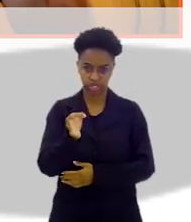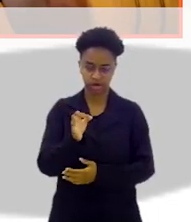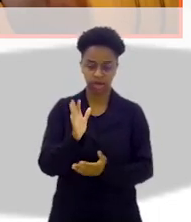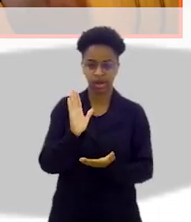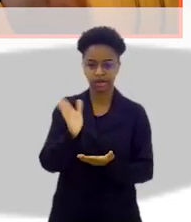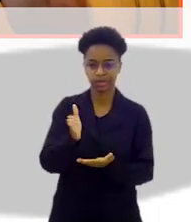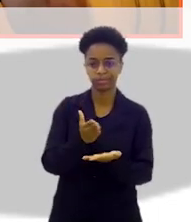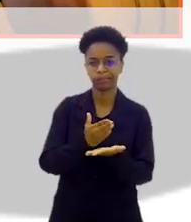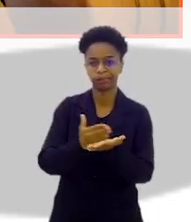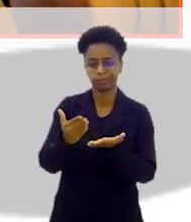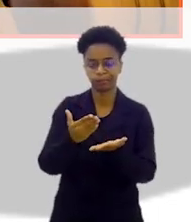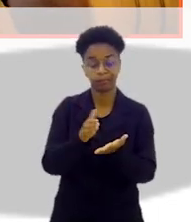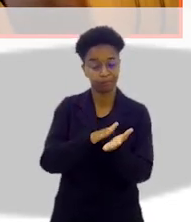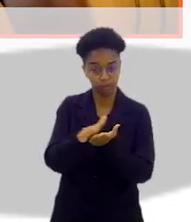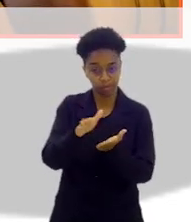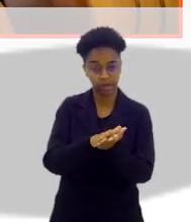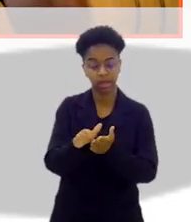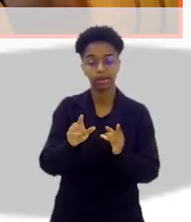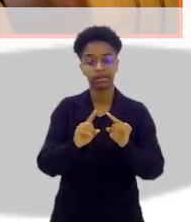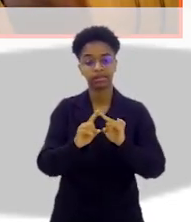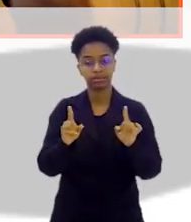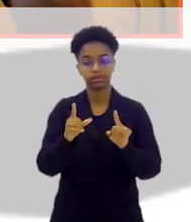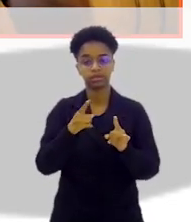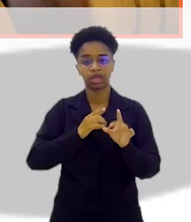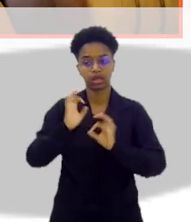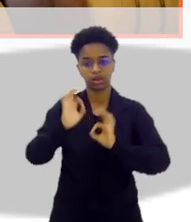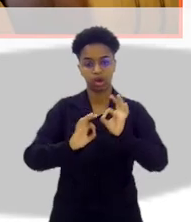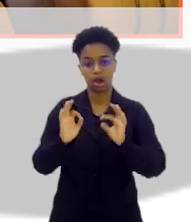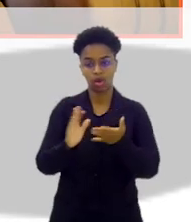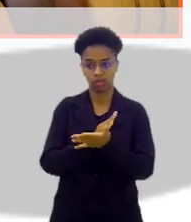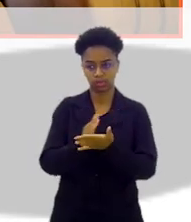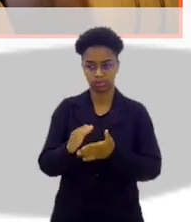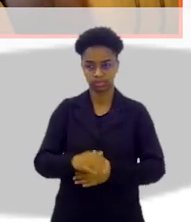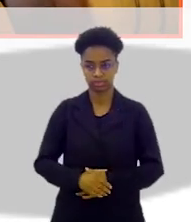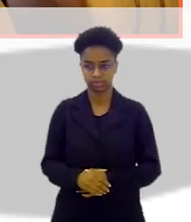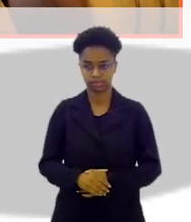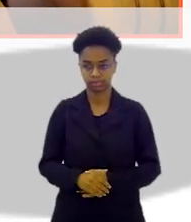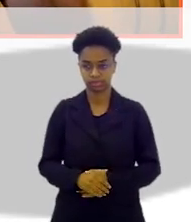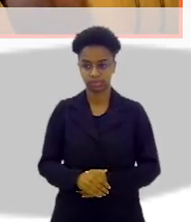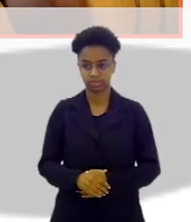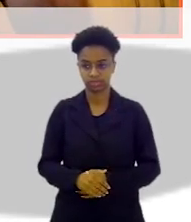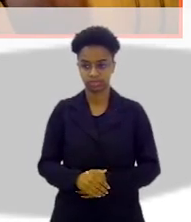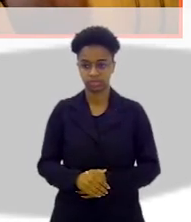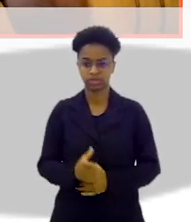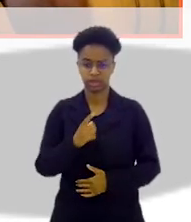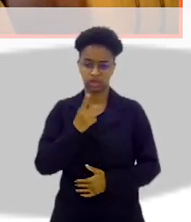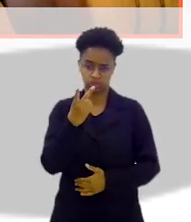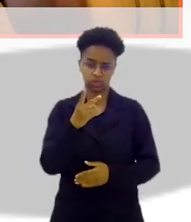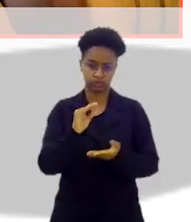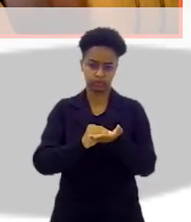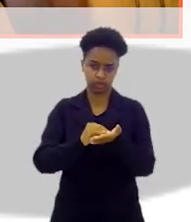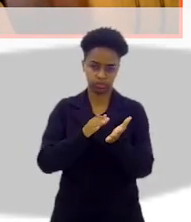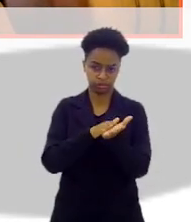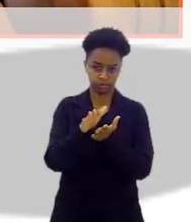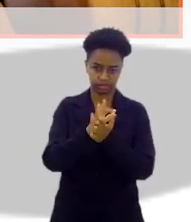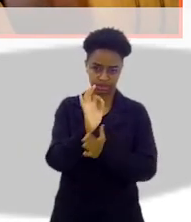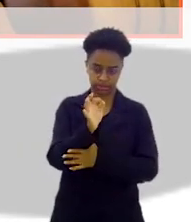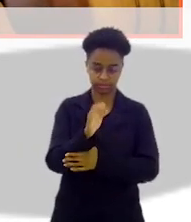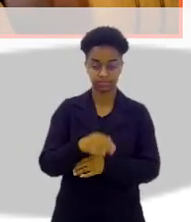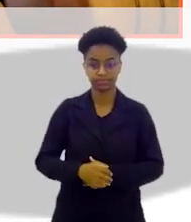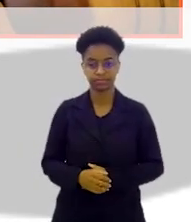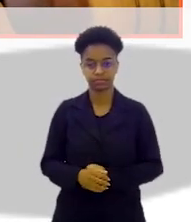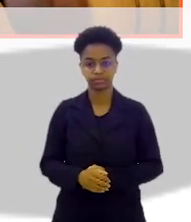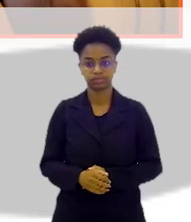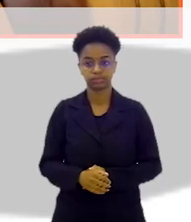estão publicados, né? E tem alguns no forno. Mas eu mais dois, aqui, mais dois no forno.